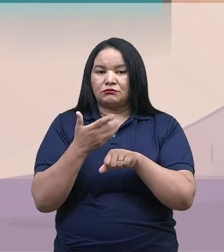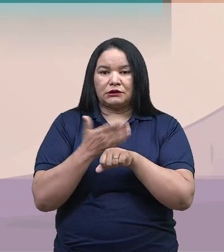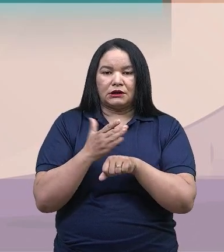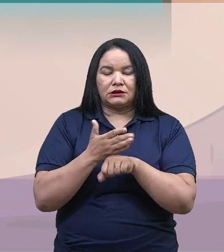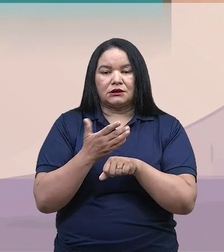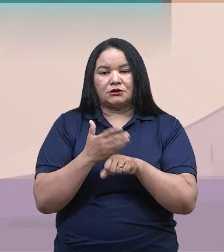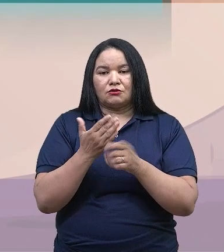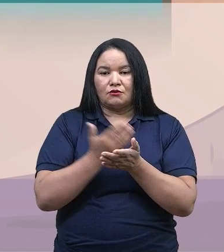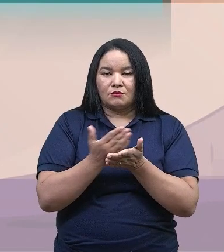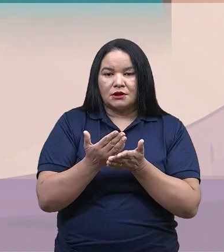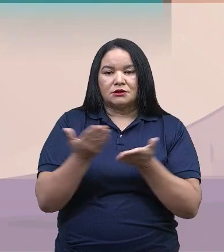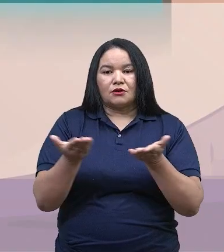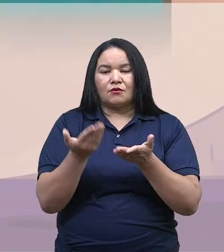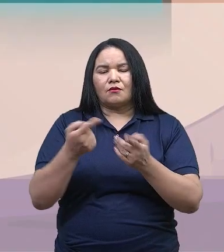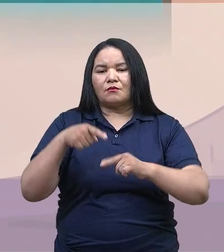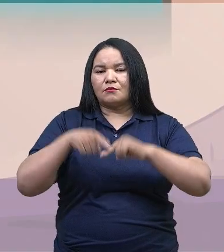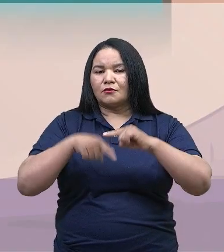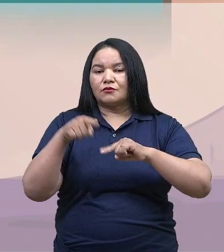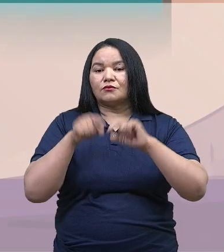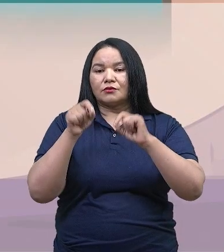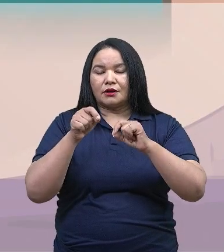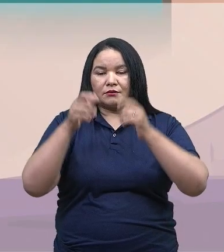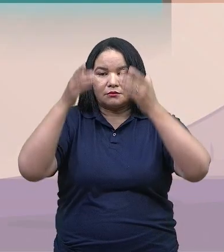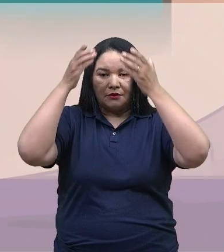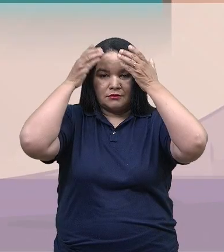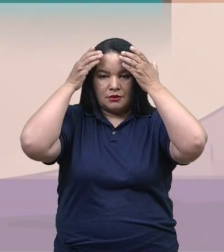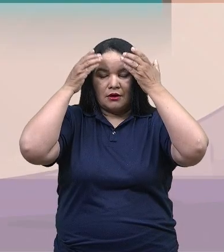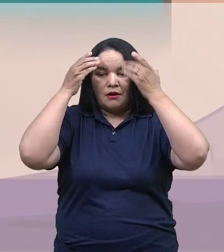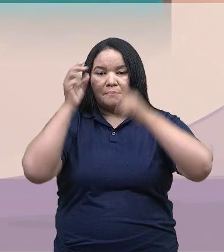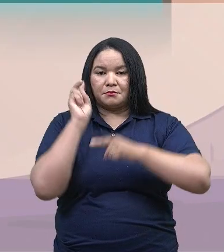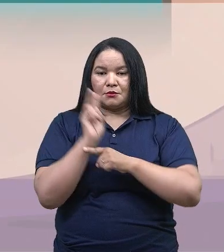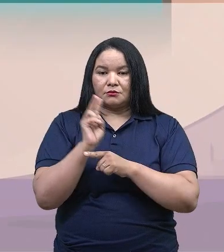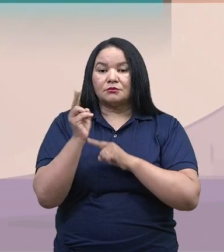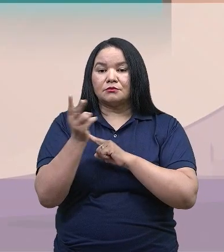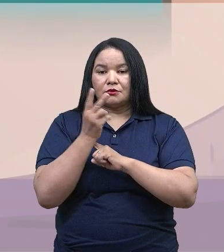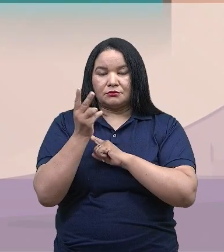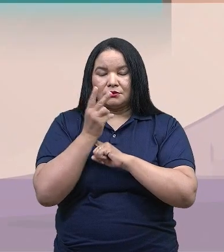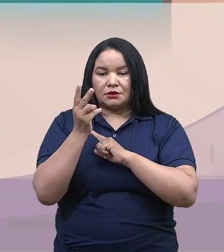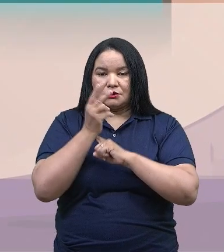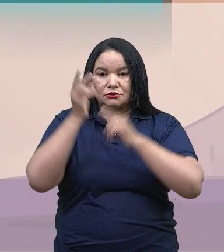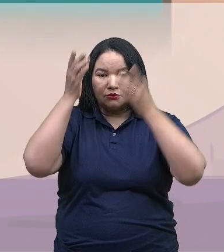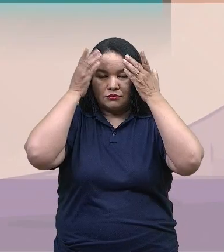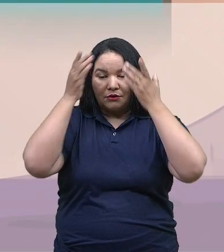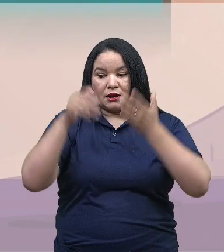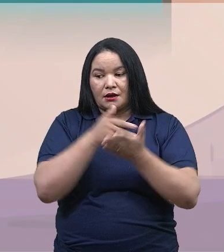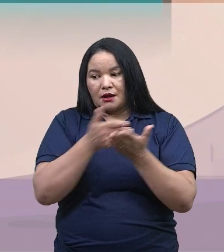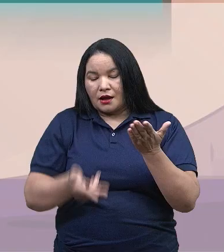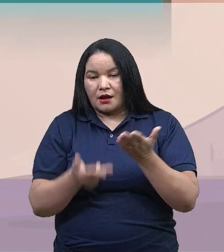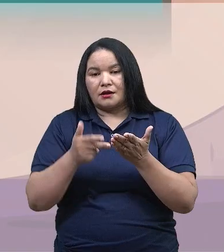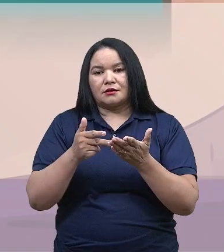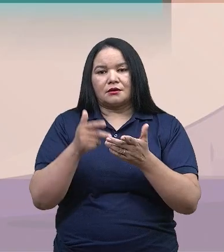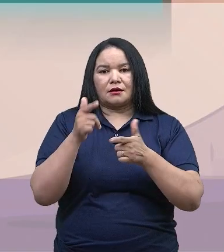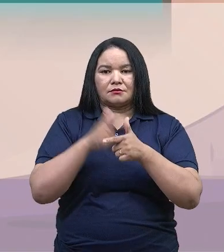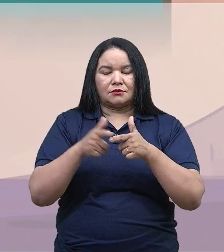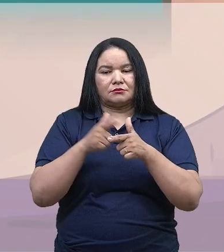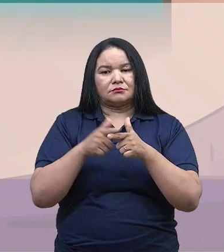alguns deles agora. O capacete ele protege ali a nossa cabeça contra traumatismos cranianos